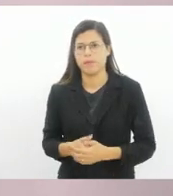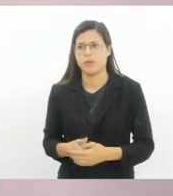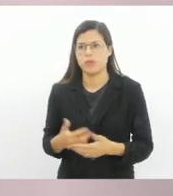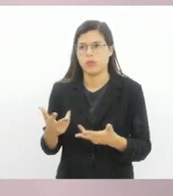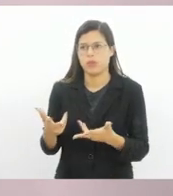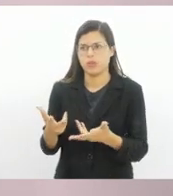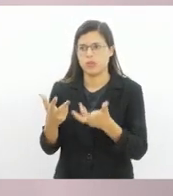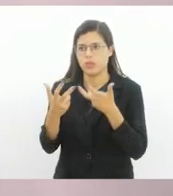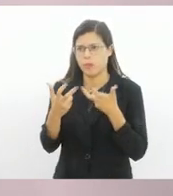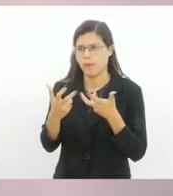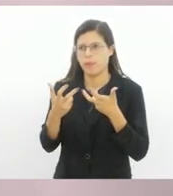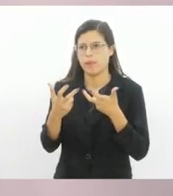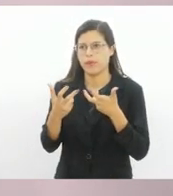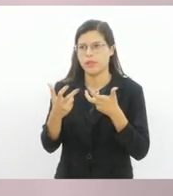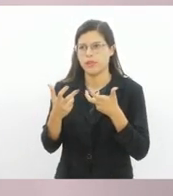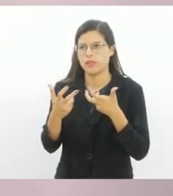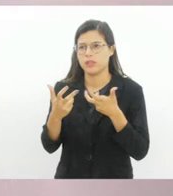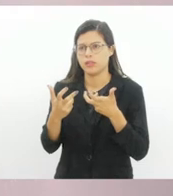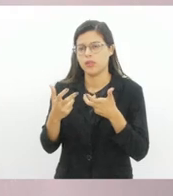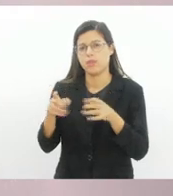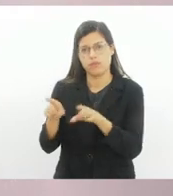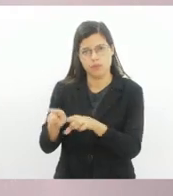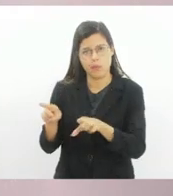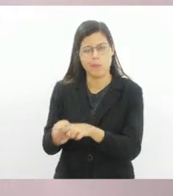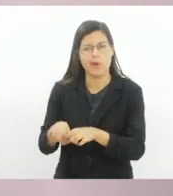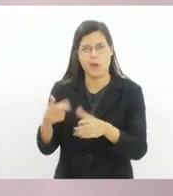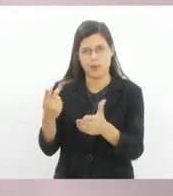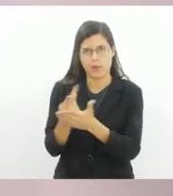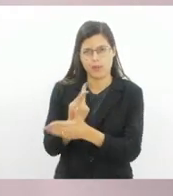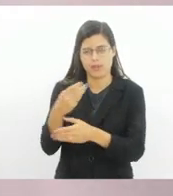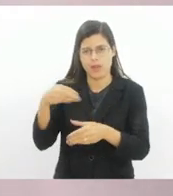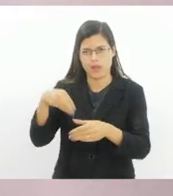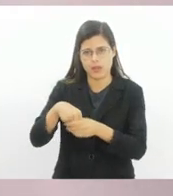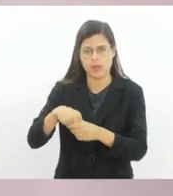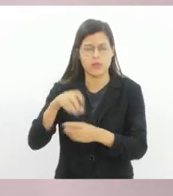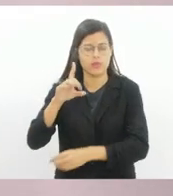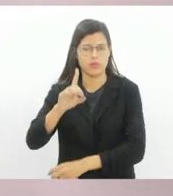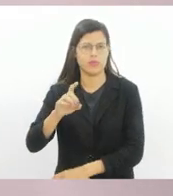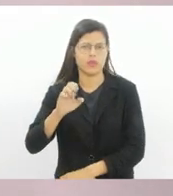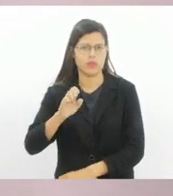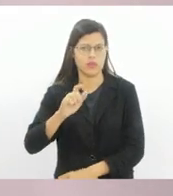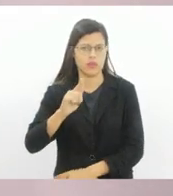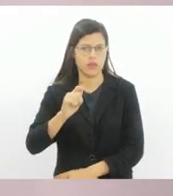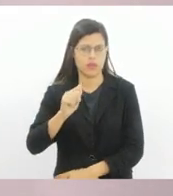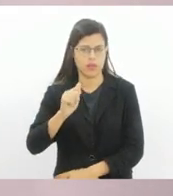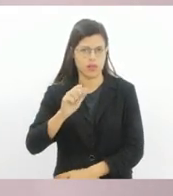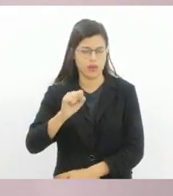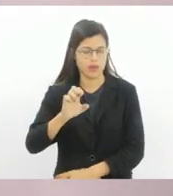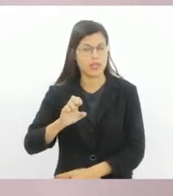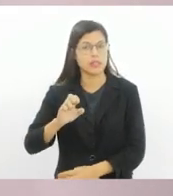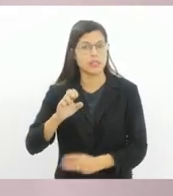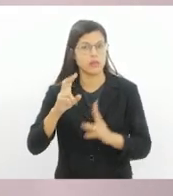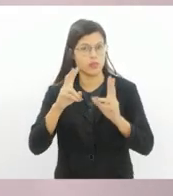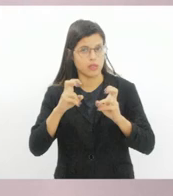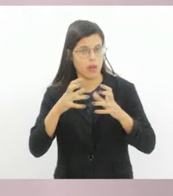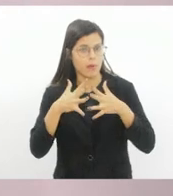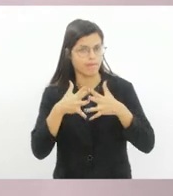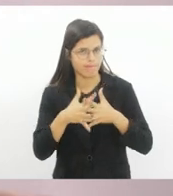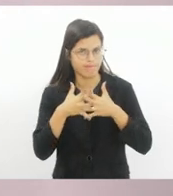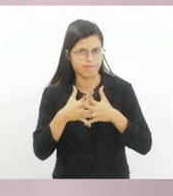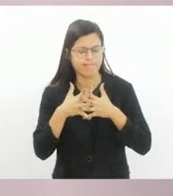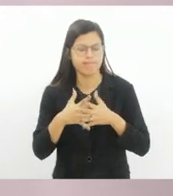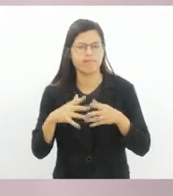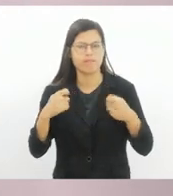imagina, nos espaços de privação de liberdade. Então, o tema é complexo mesmo e a gente precisa